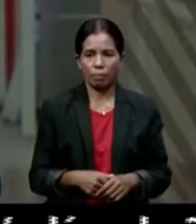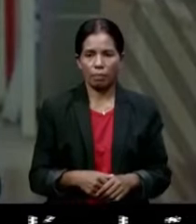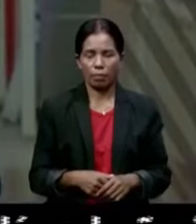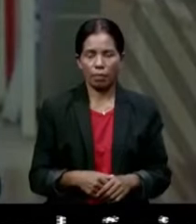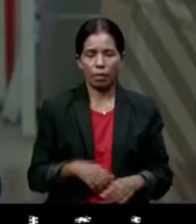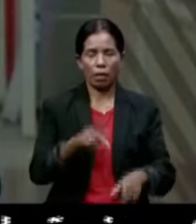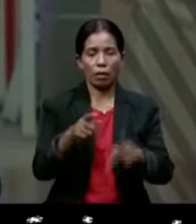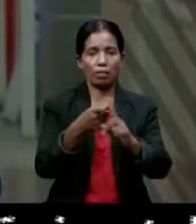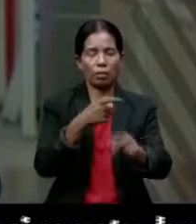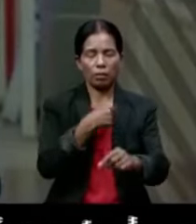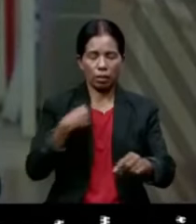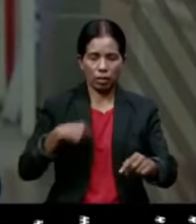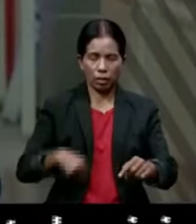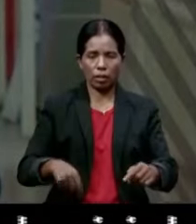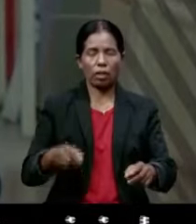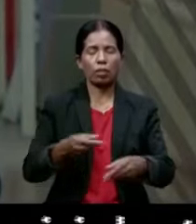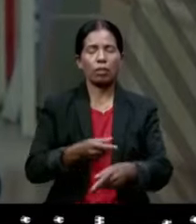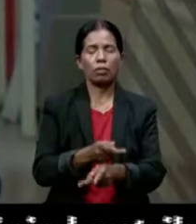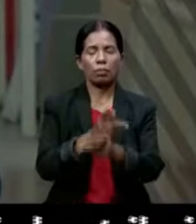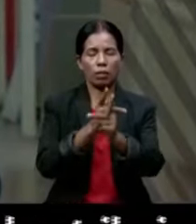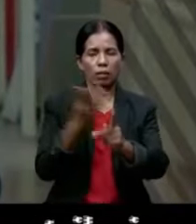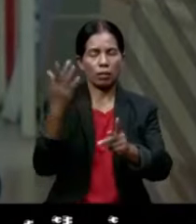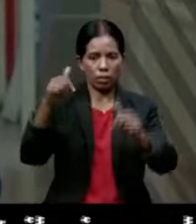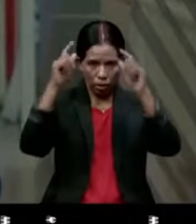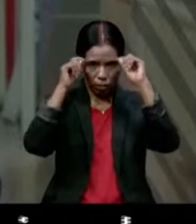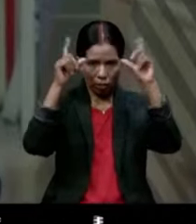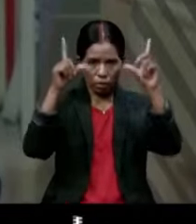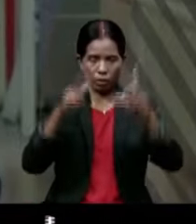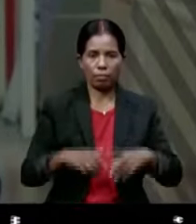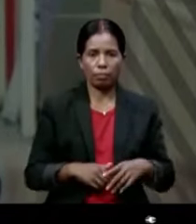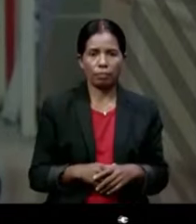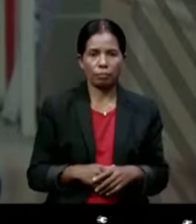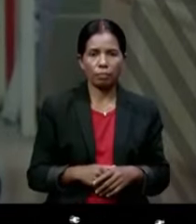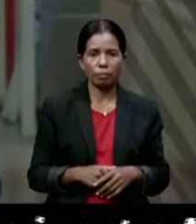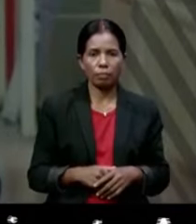Investidor russo e China creem que investe crédito carbono e Timor-Leste.